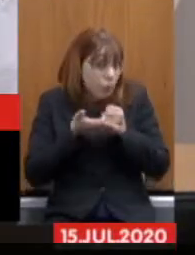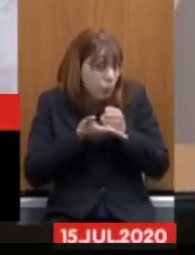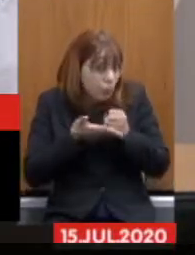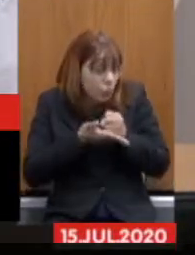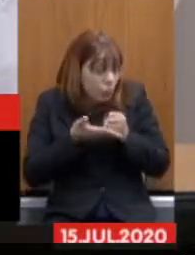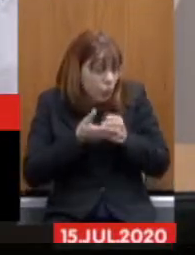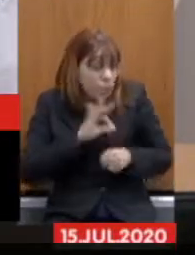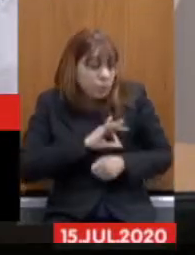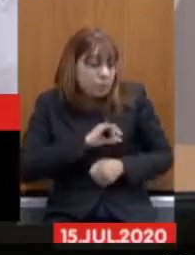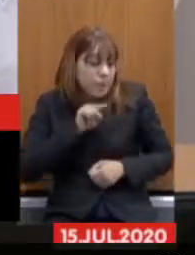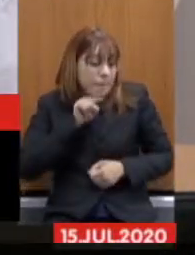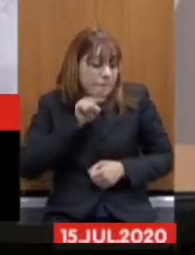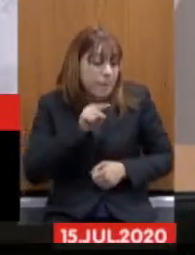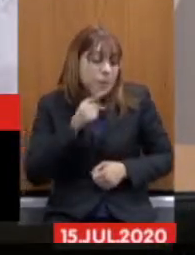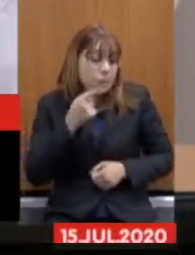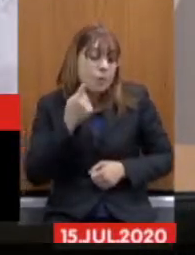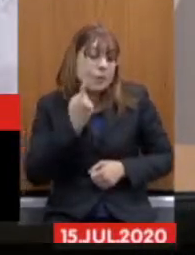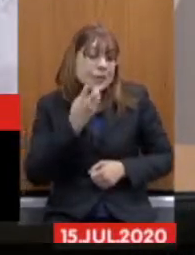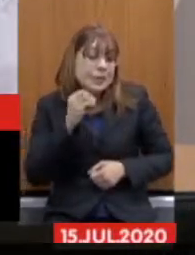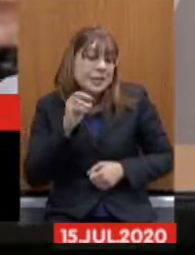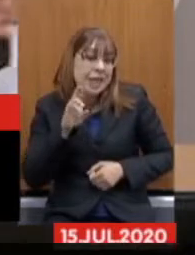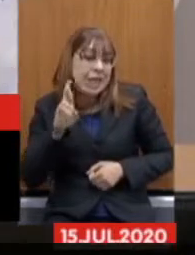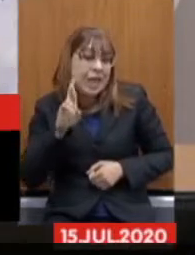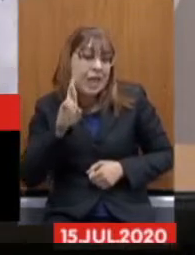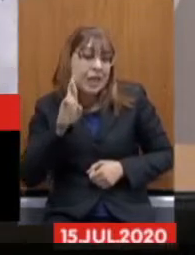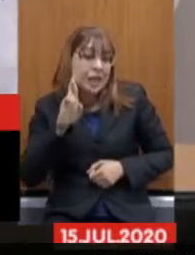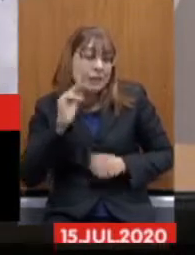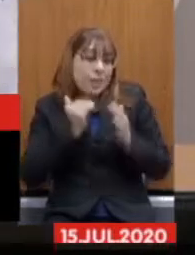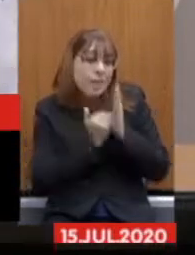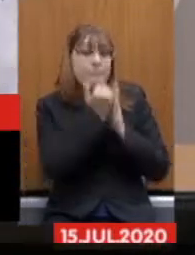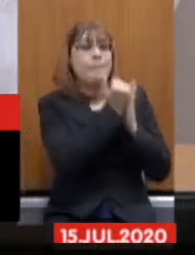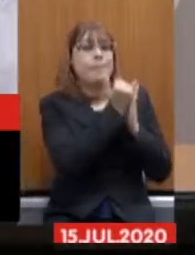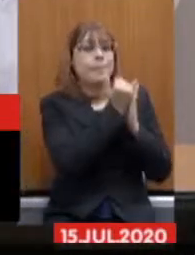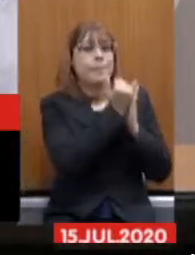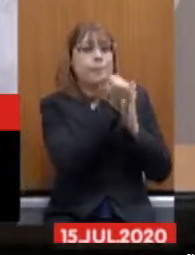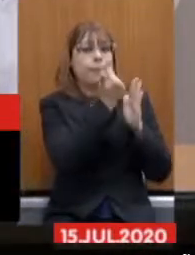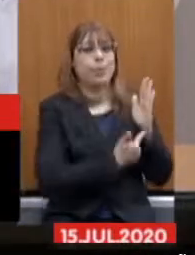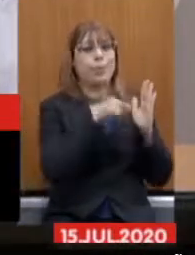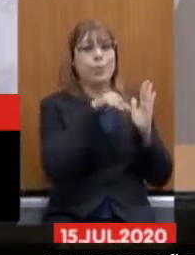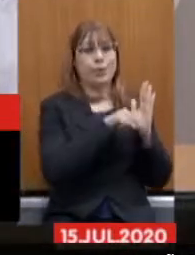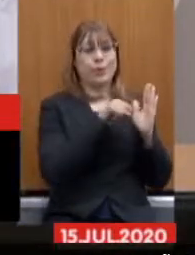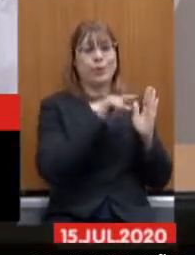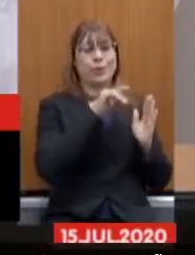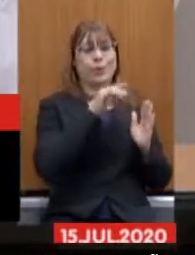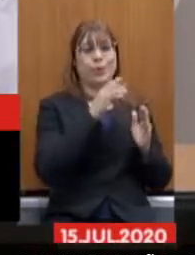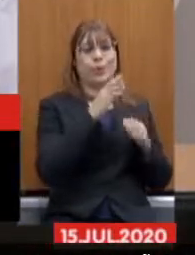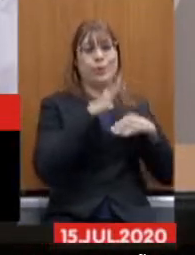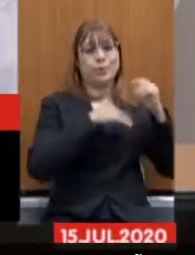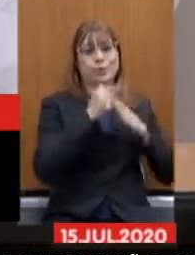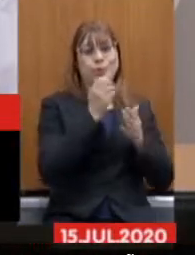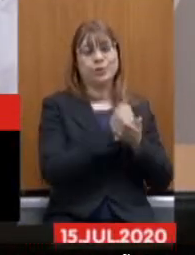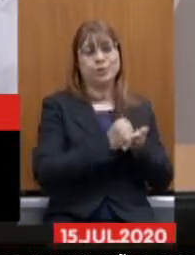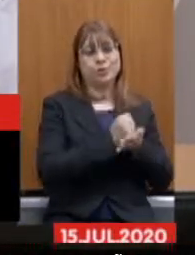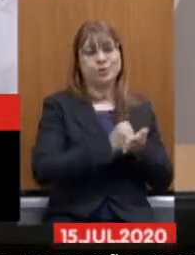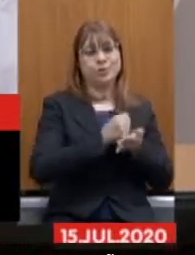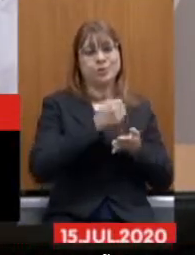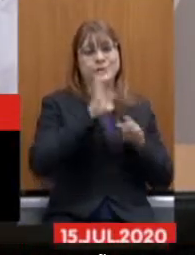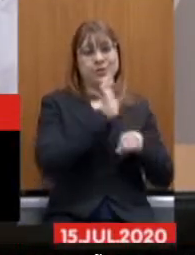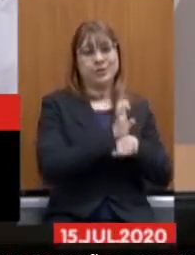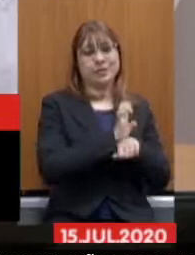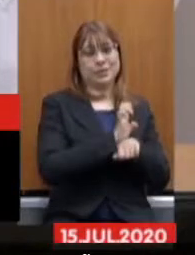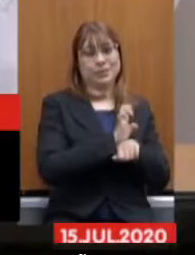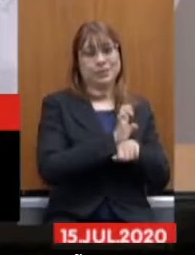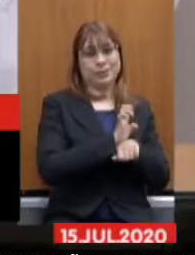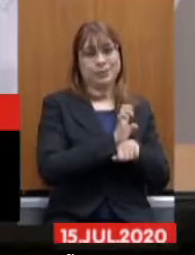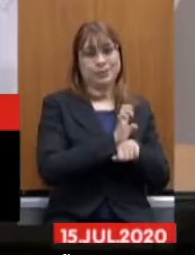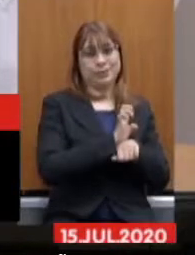é r$1100 a mais de quem entra no estado hoje vamos ter que entra no estado recebe r$1100 a